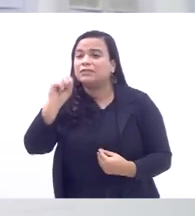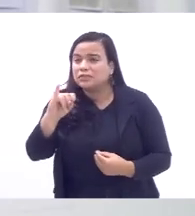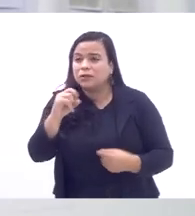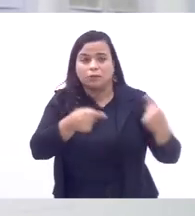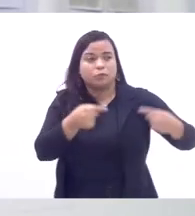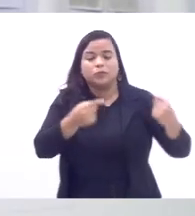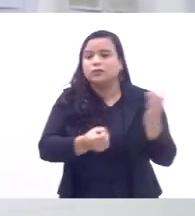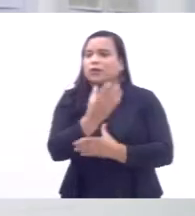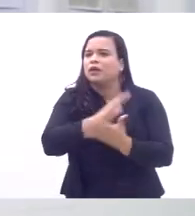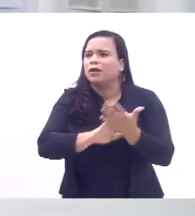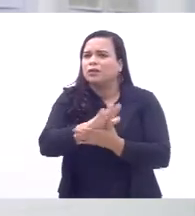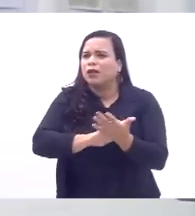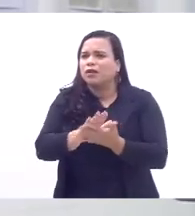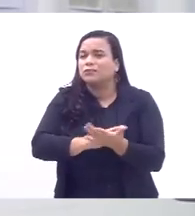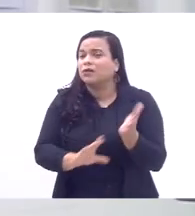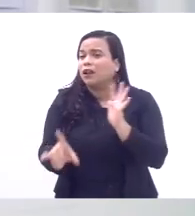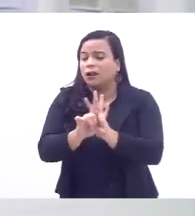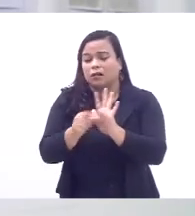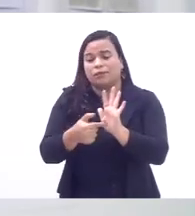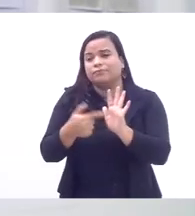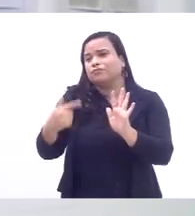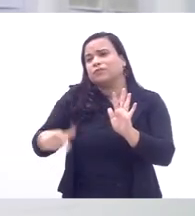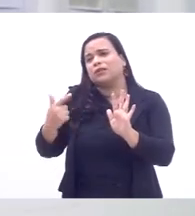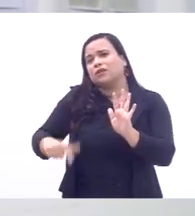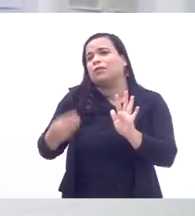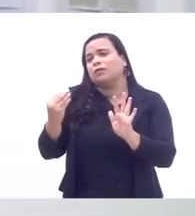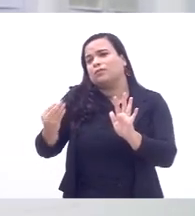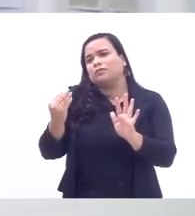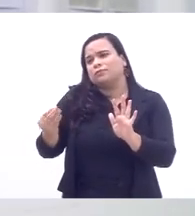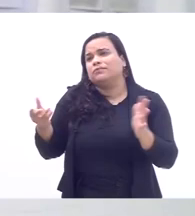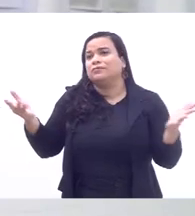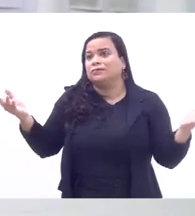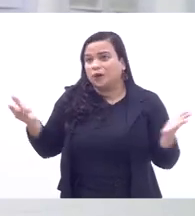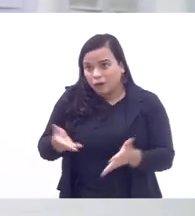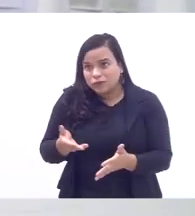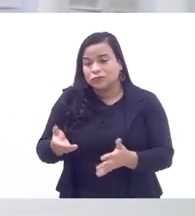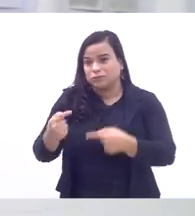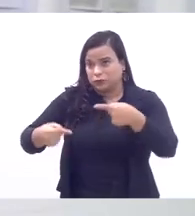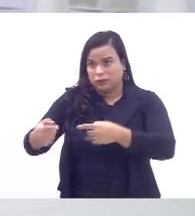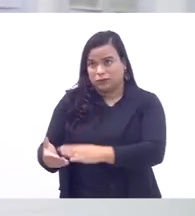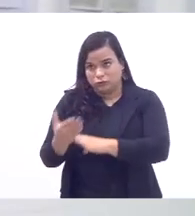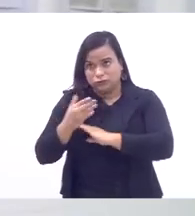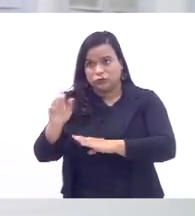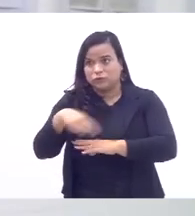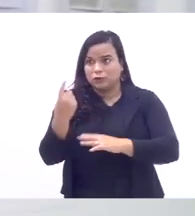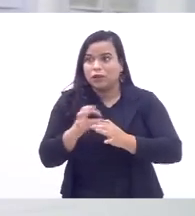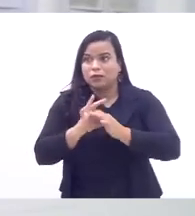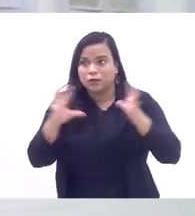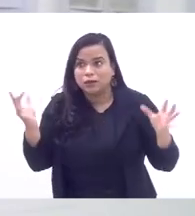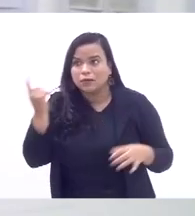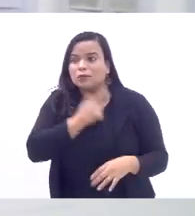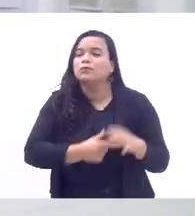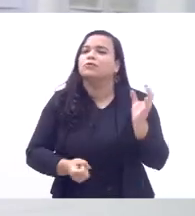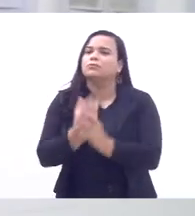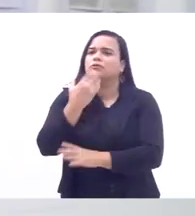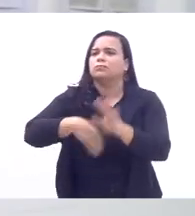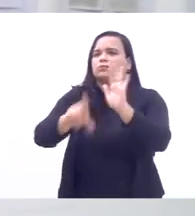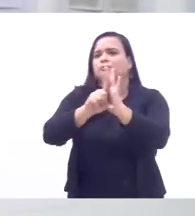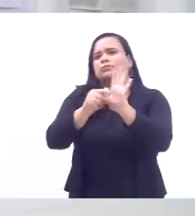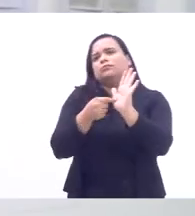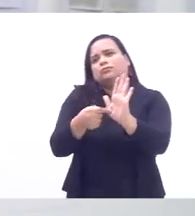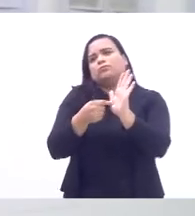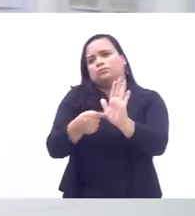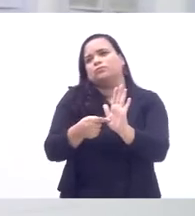hoje. Se não fosse a política, a gente não poderia ter a liberdade de culto que foi feita através de uma lei. Então, a